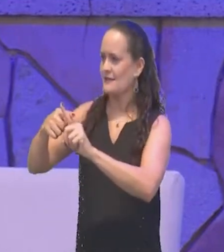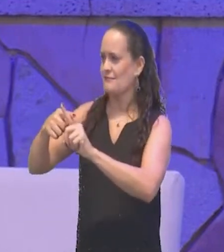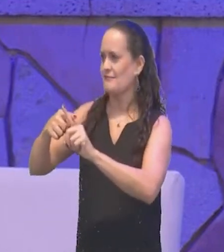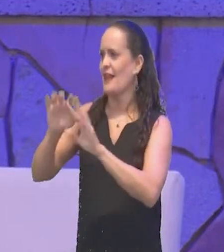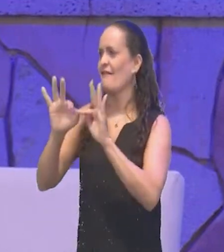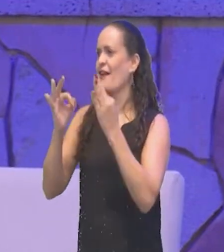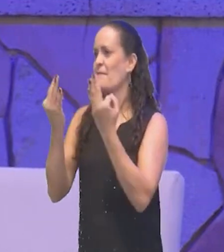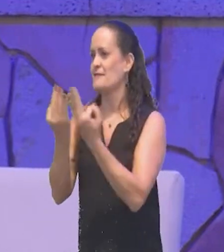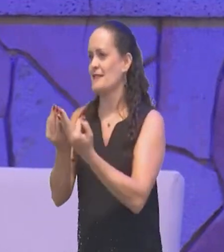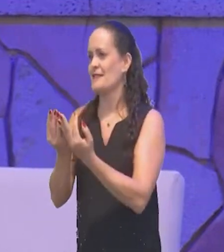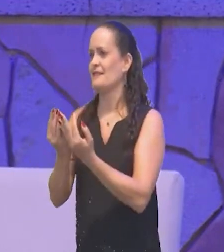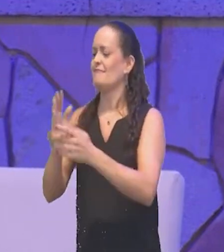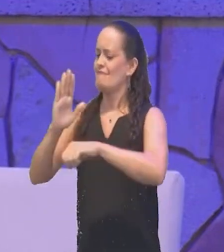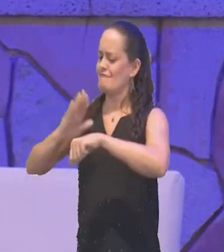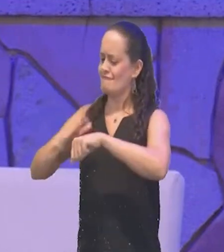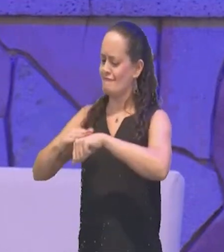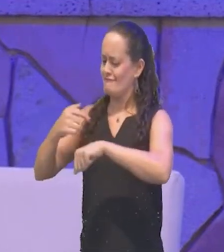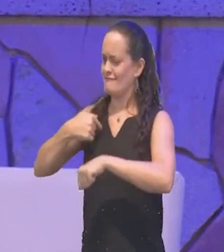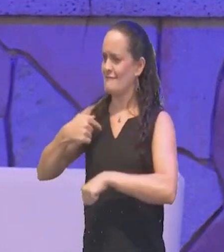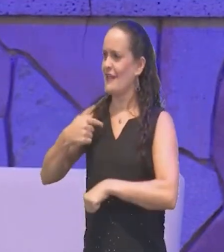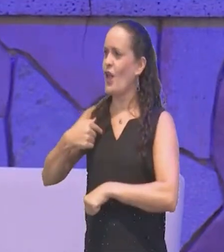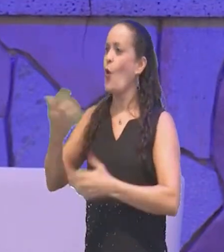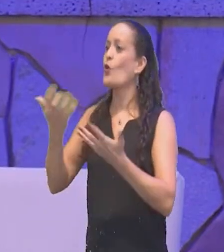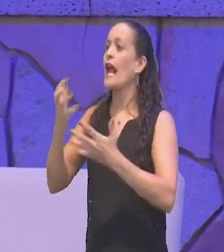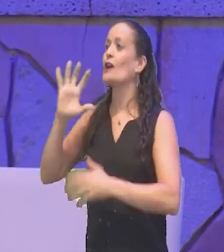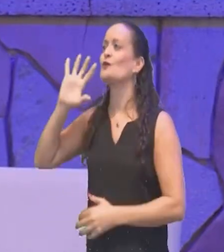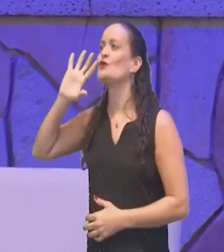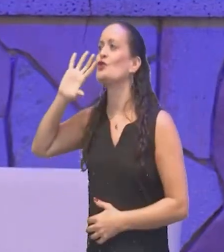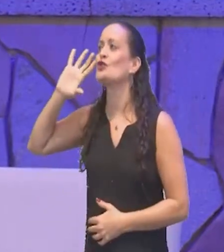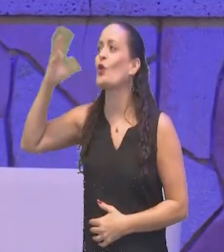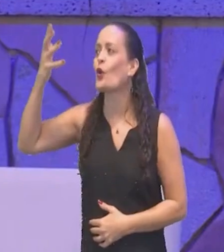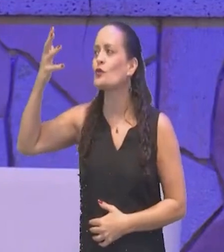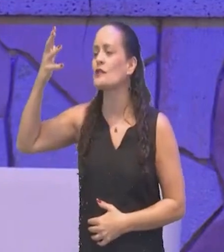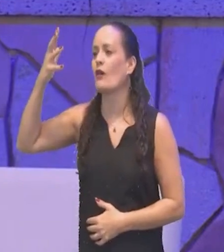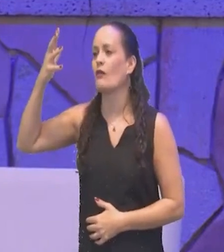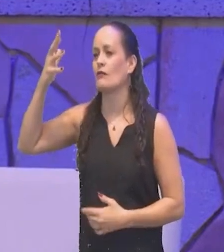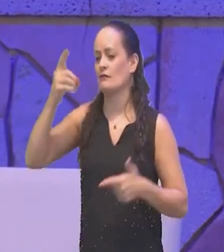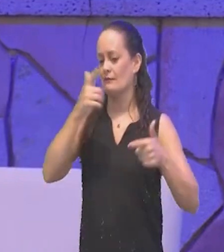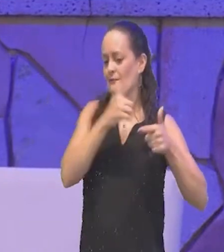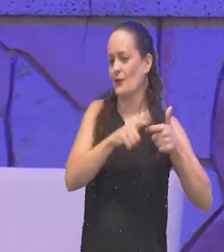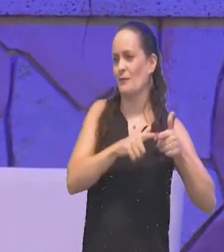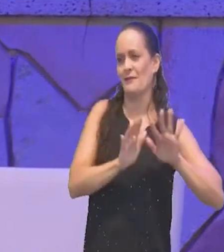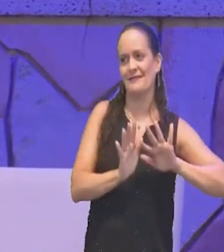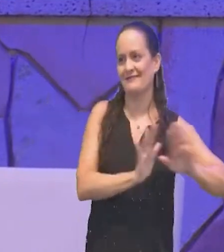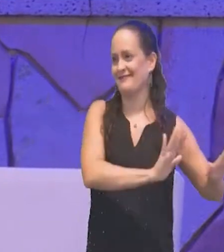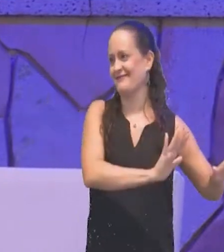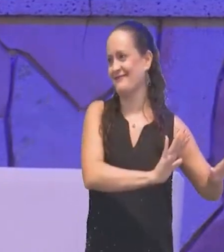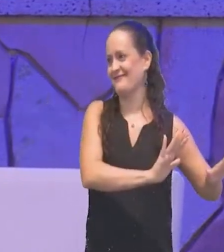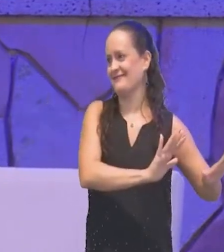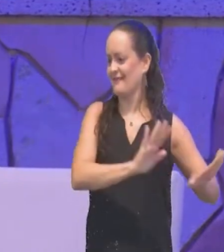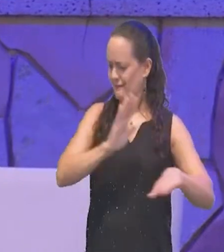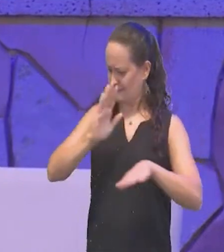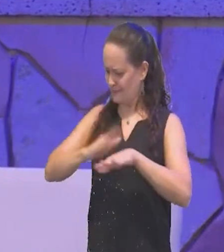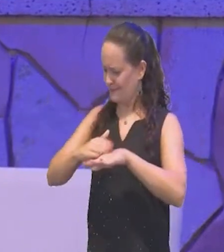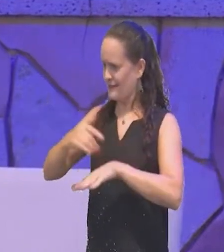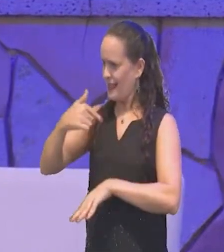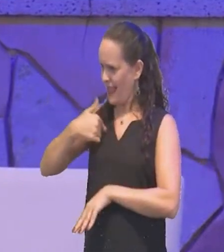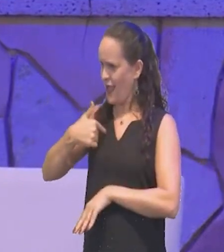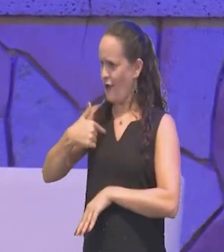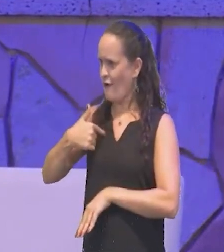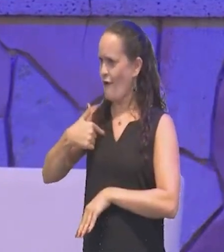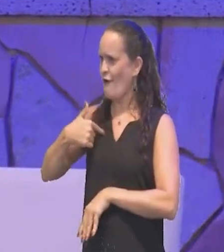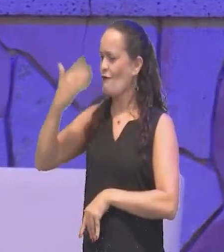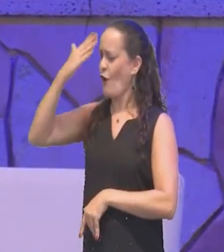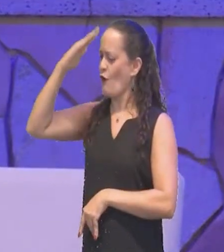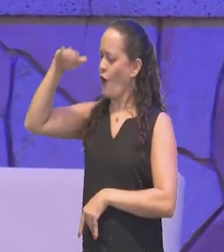procurarei sempre fazer parte da solução e não dos problemas. Se depender de mim, eu honrarei